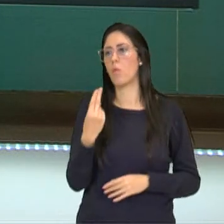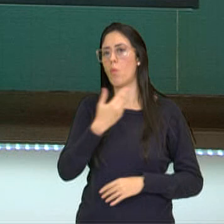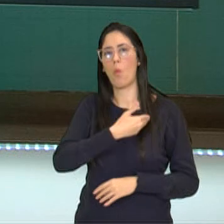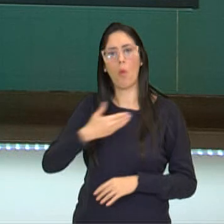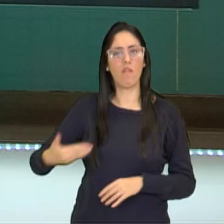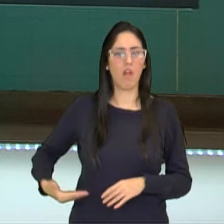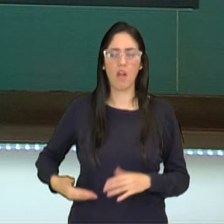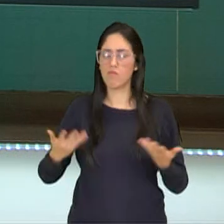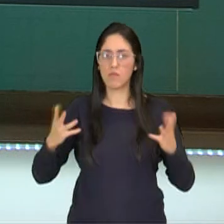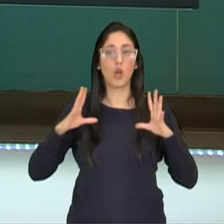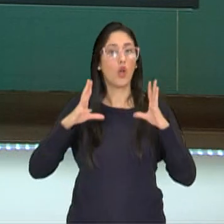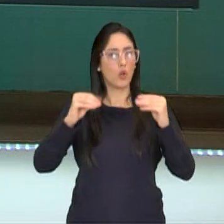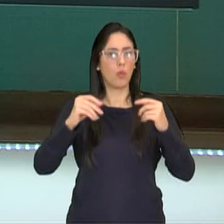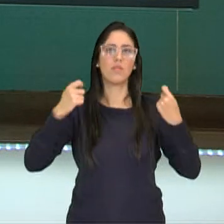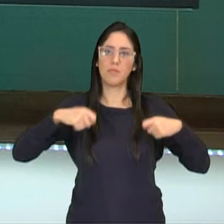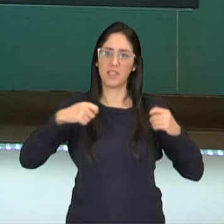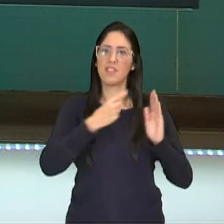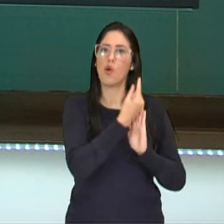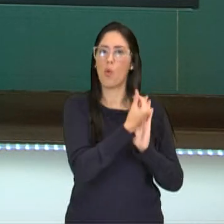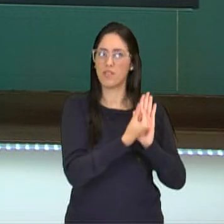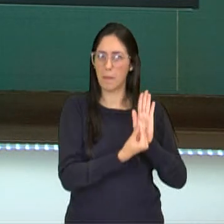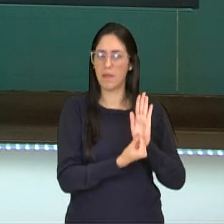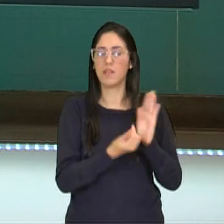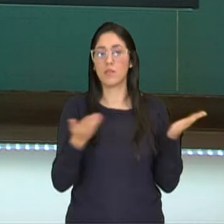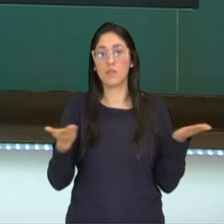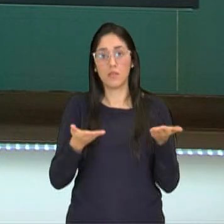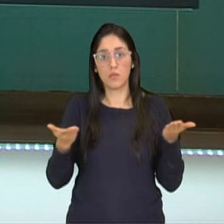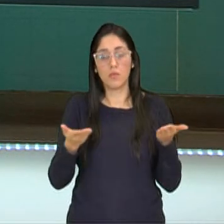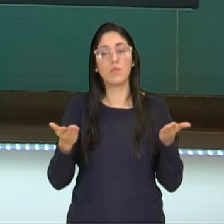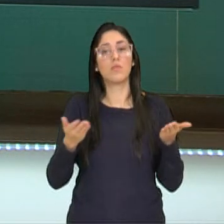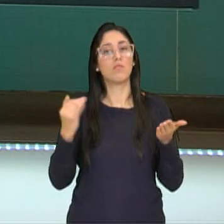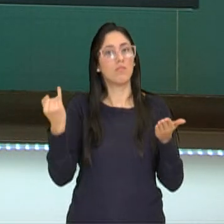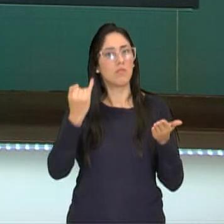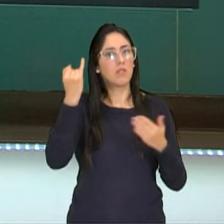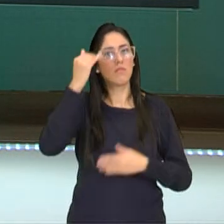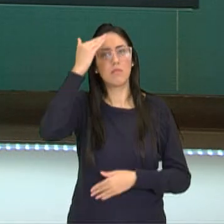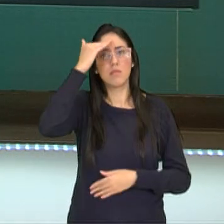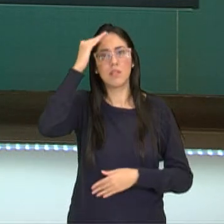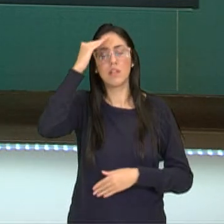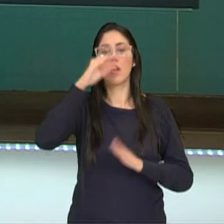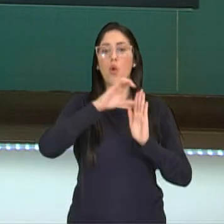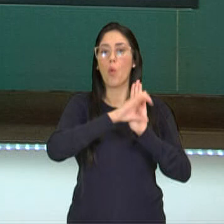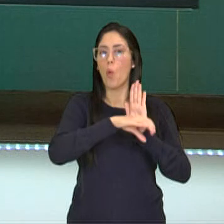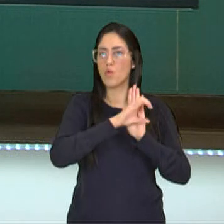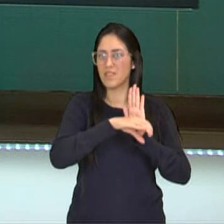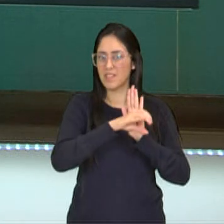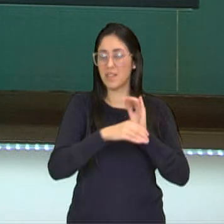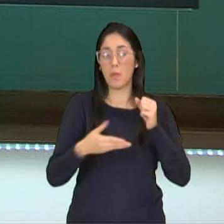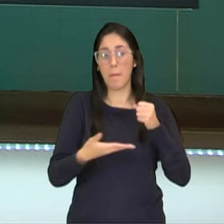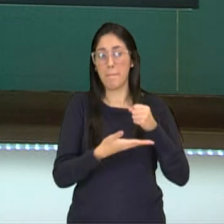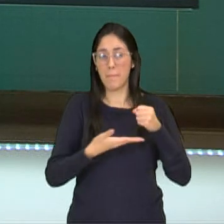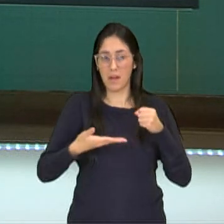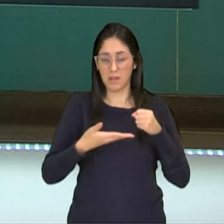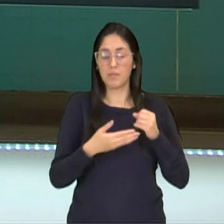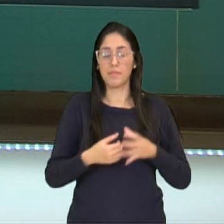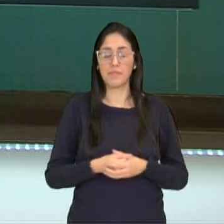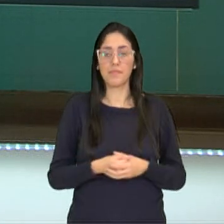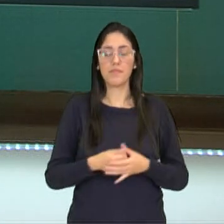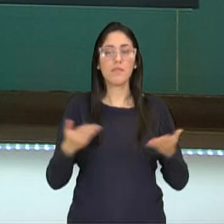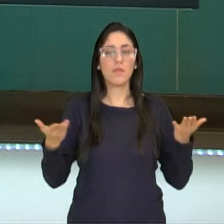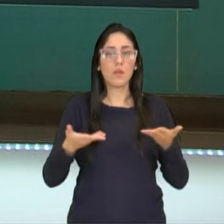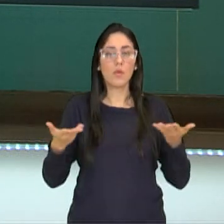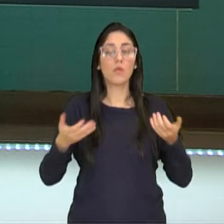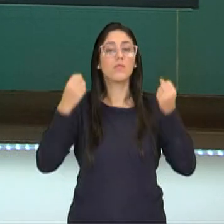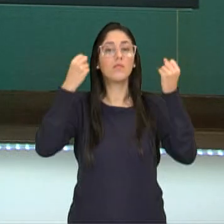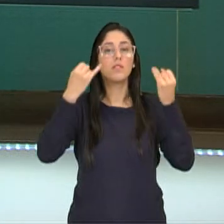todos eles necessitam de orçamento. Mas a gente precisa entender hoje os conceitos básicos desse orçamento. E, especificamente hoje, a gente vai